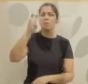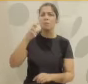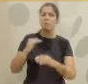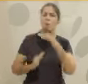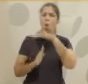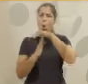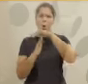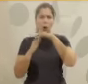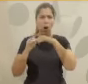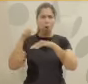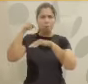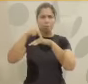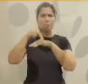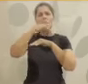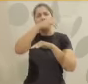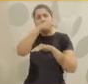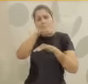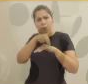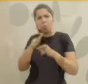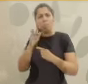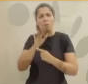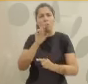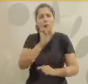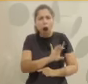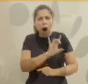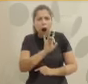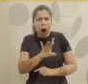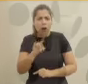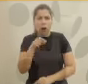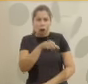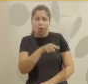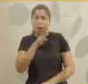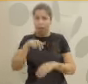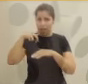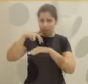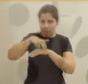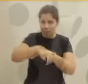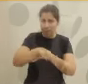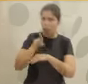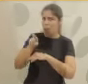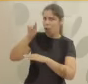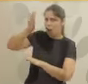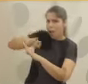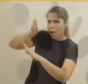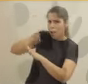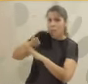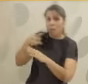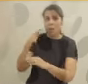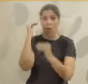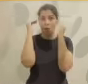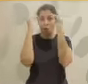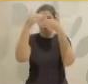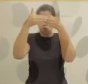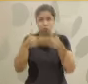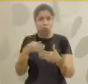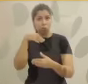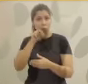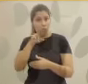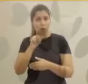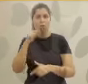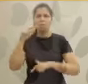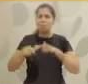da música, ele começou, ela começou a trabalhar com ele a fala. Ela subia com ele do último